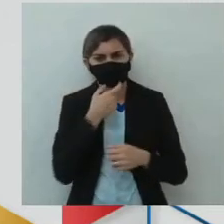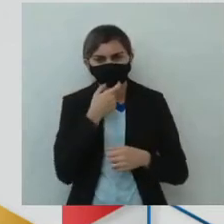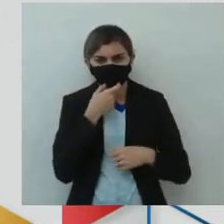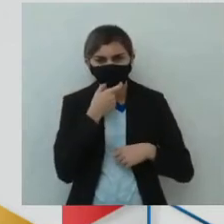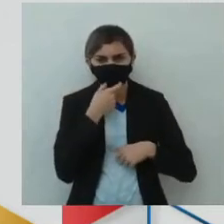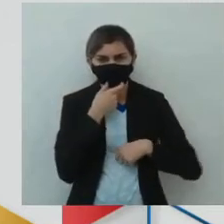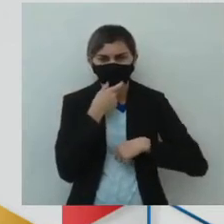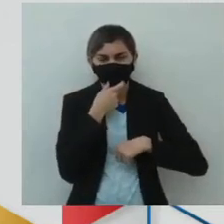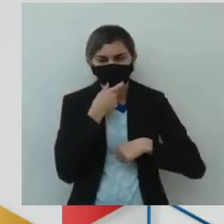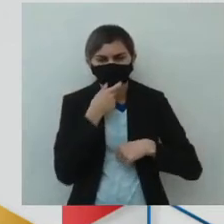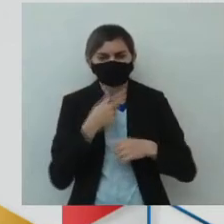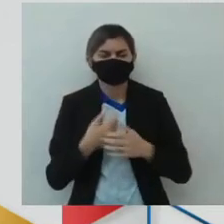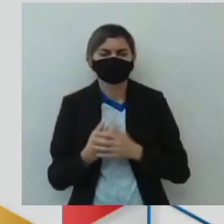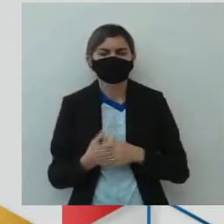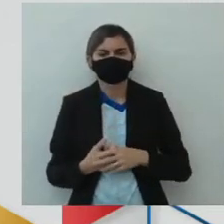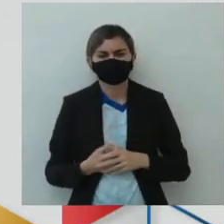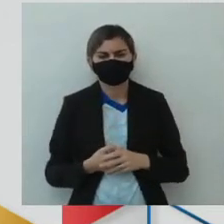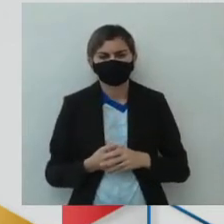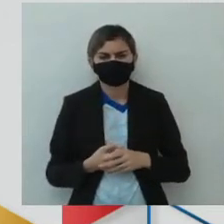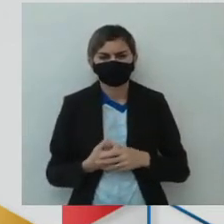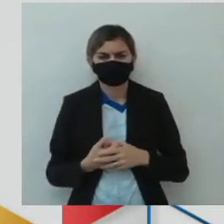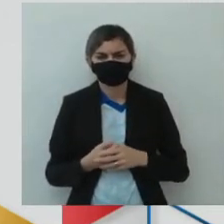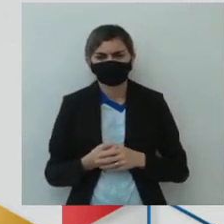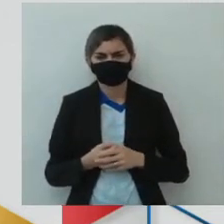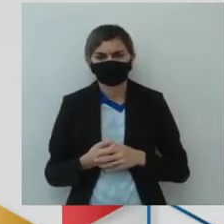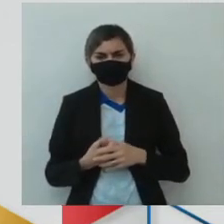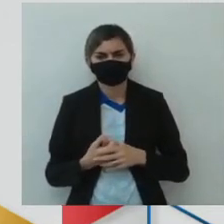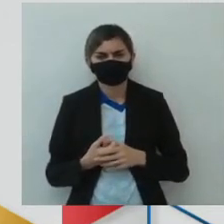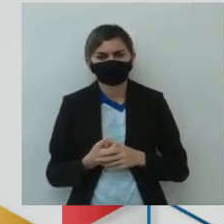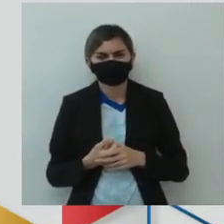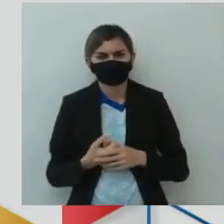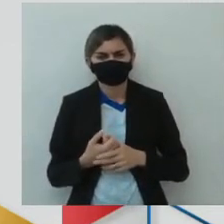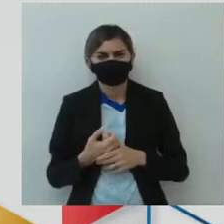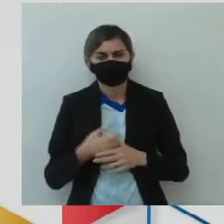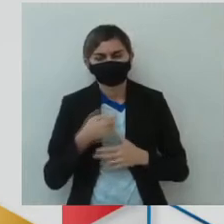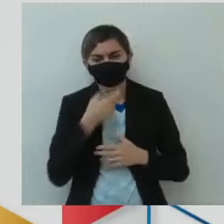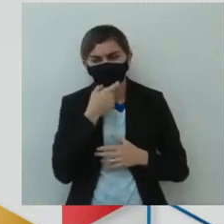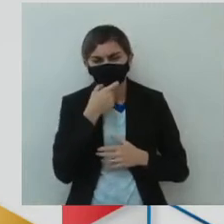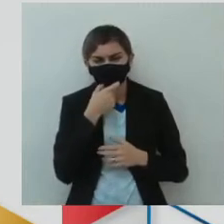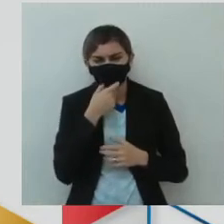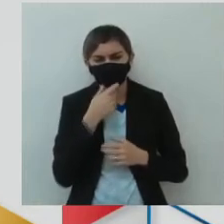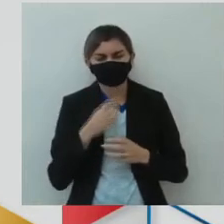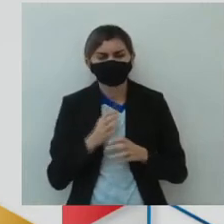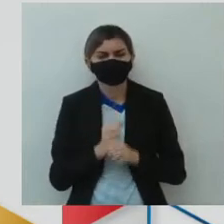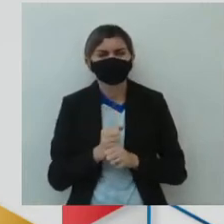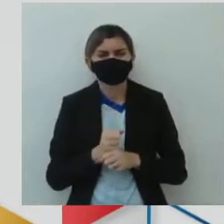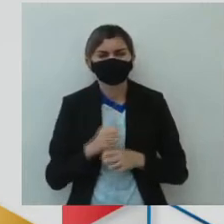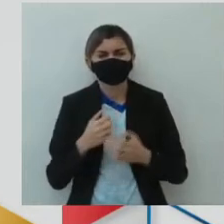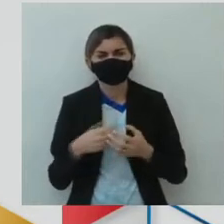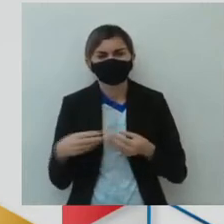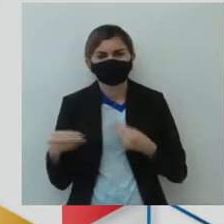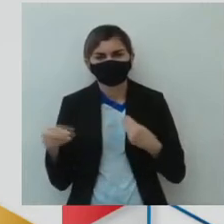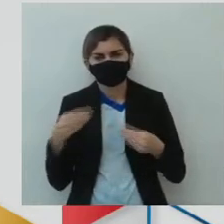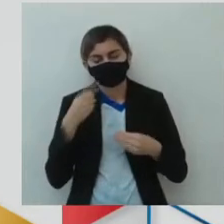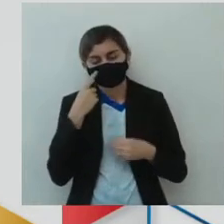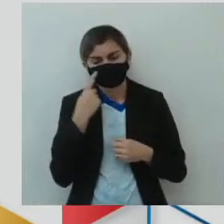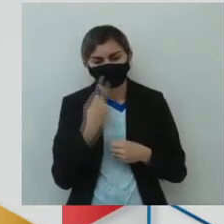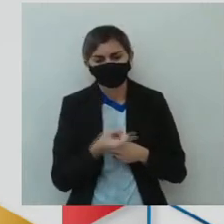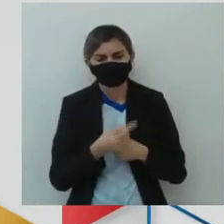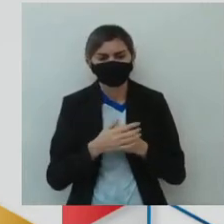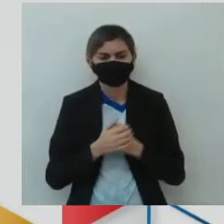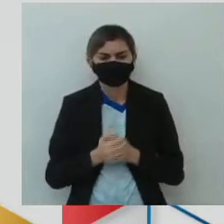you to deliver High Speed Way out other conferences and flexibility with